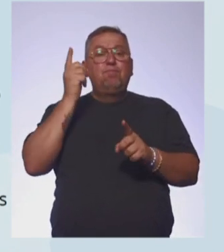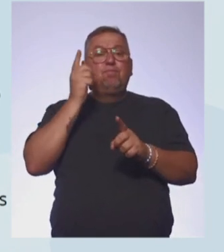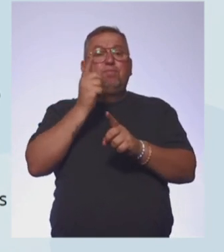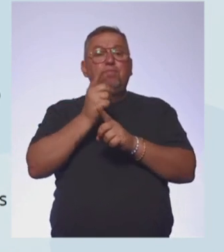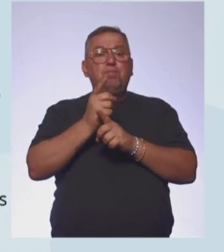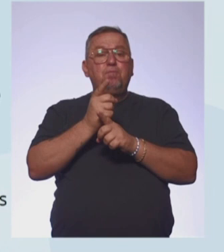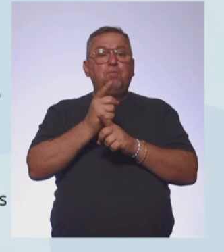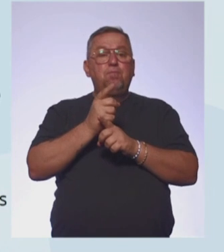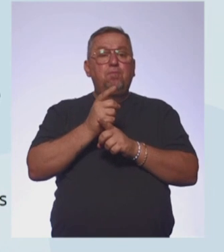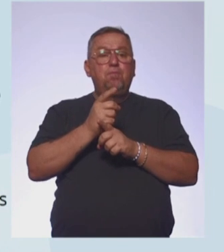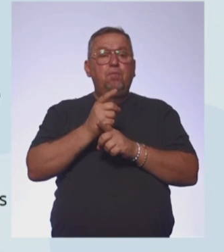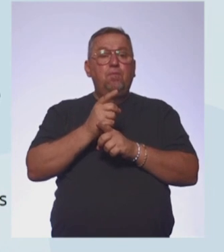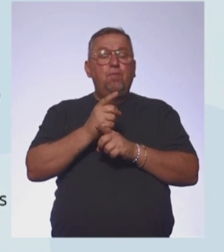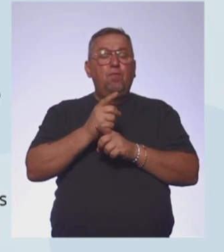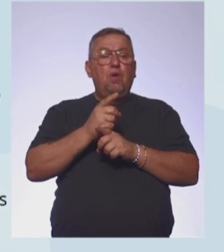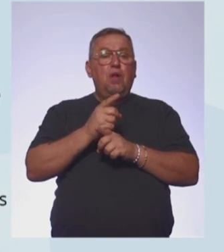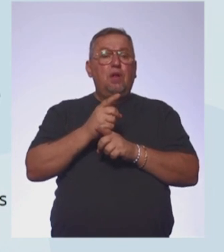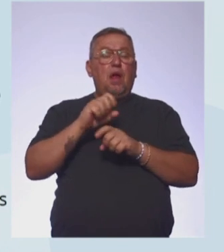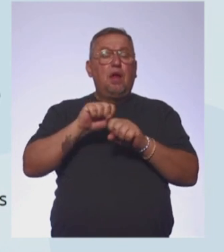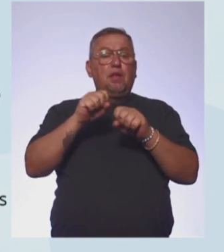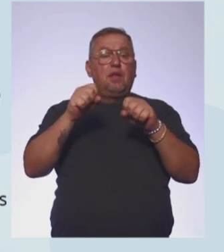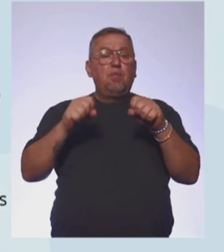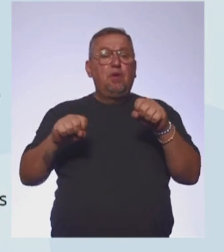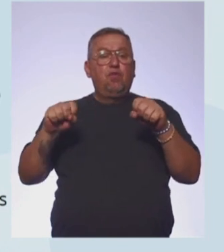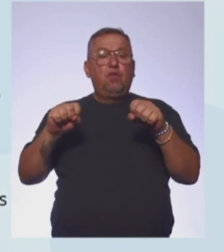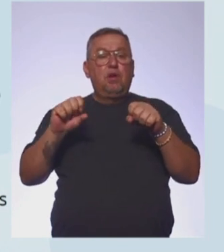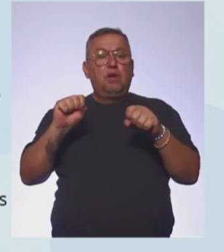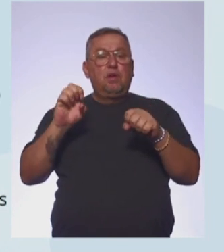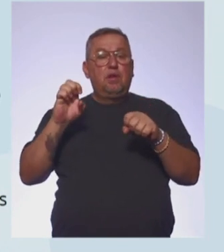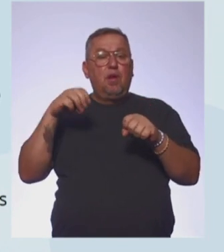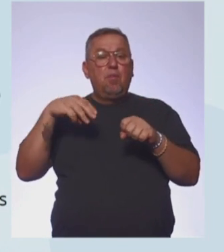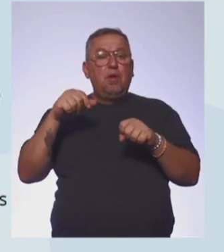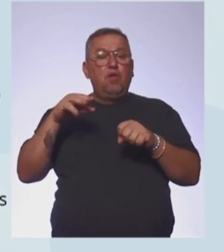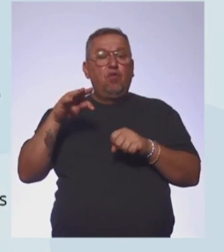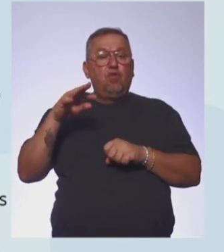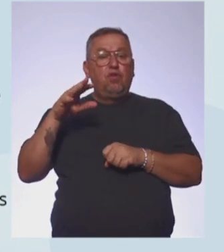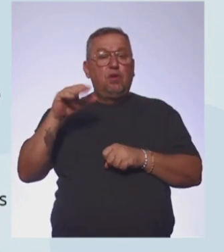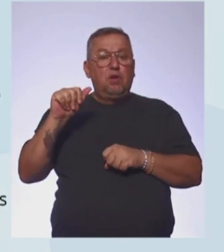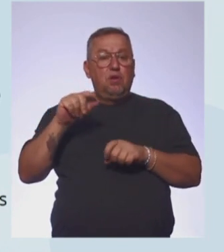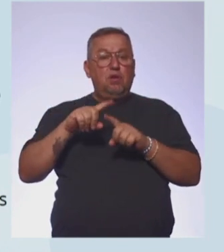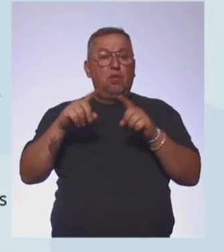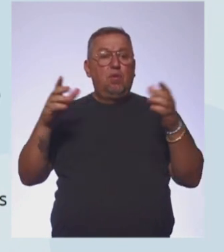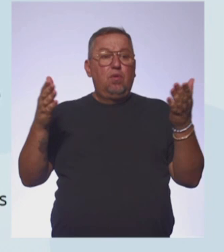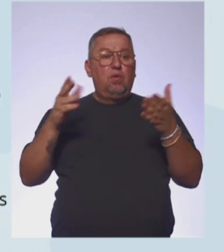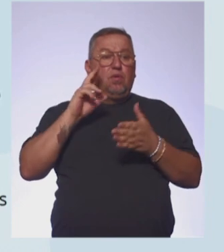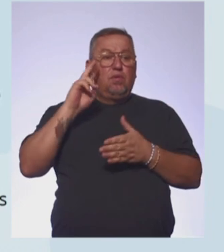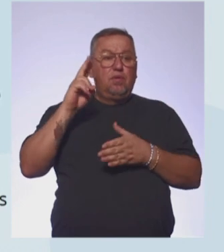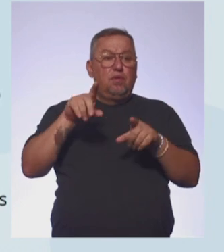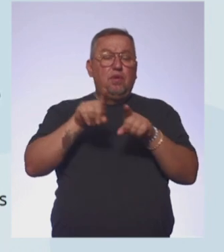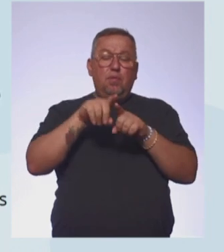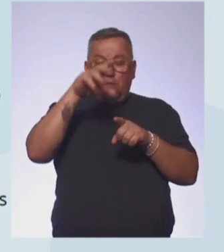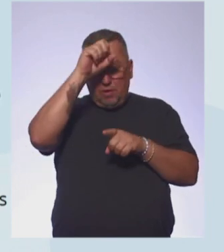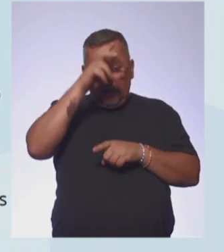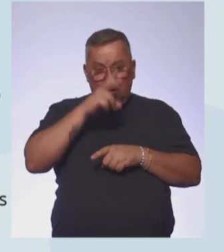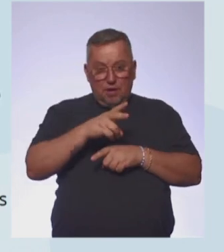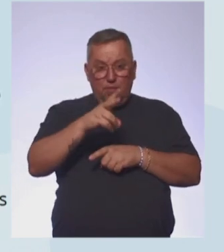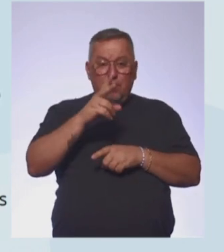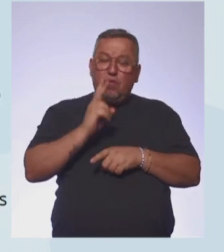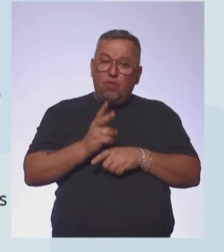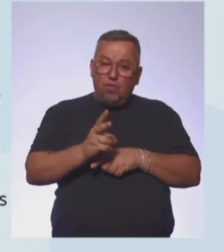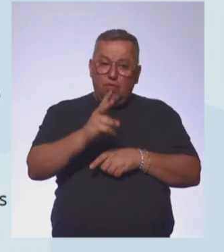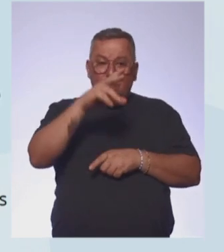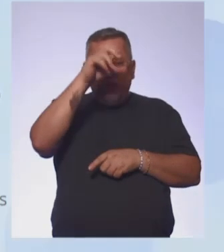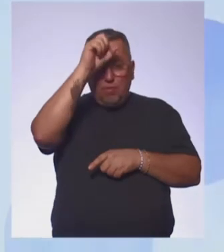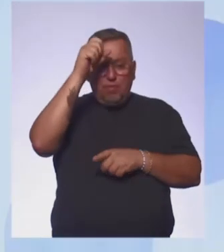então, o valor semântico, que é o que a gente tem feito, tá? Então, a gente está seguindo lá o Aprender Sempre e a gente continua nessa